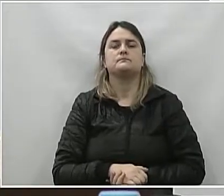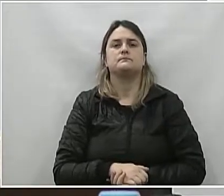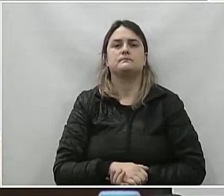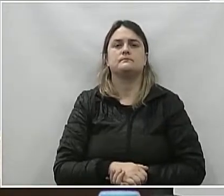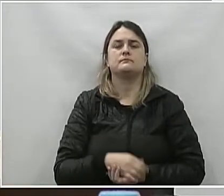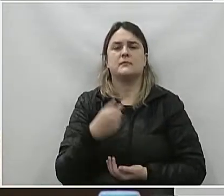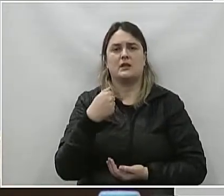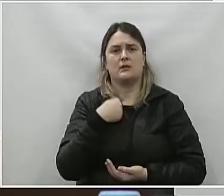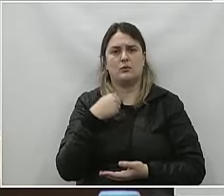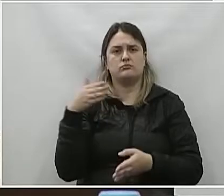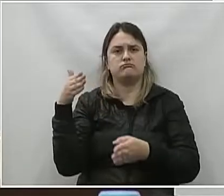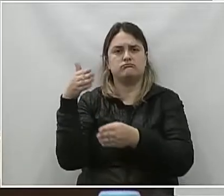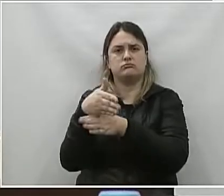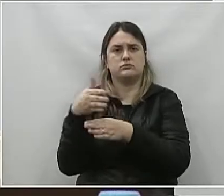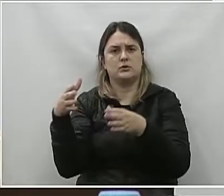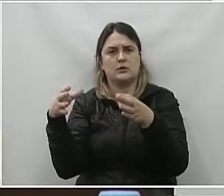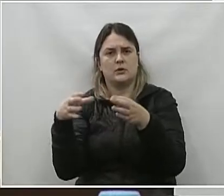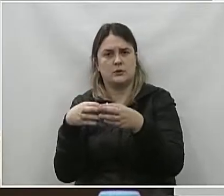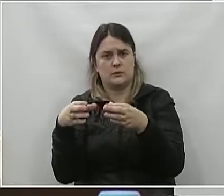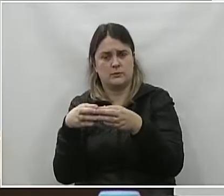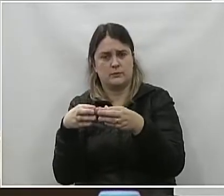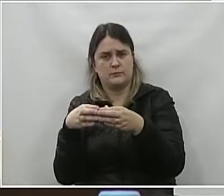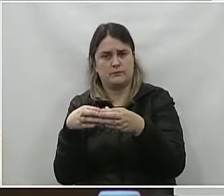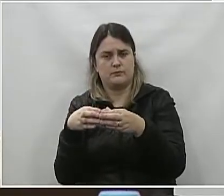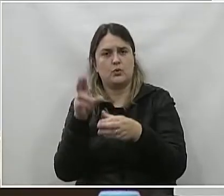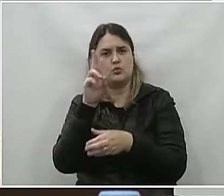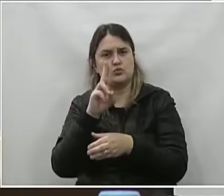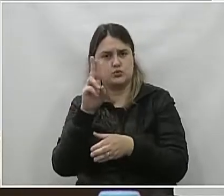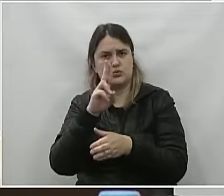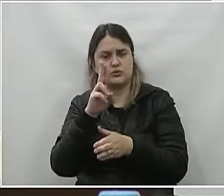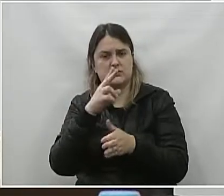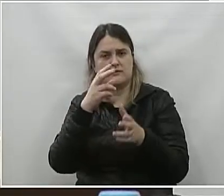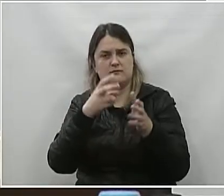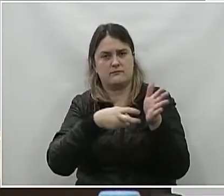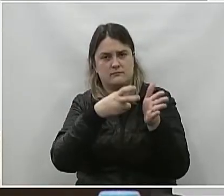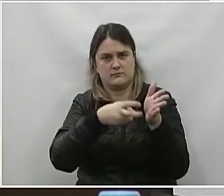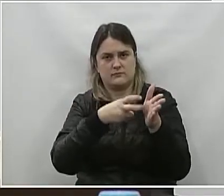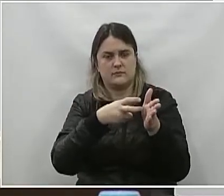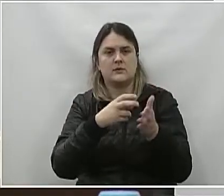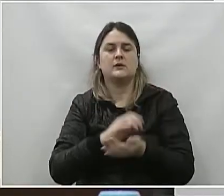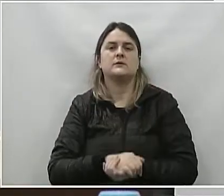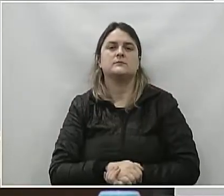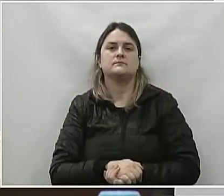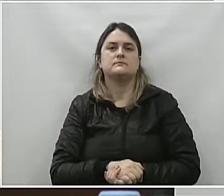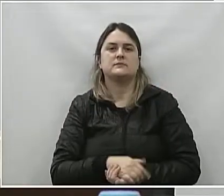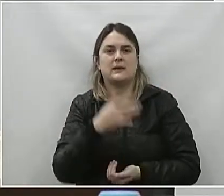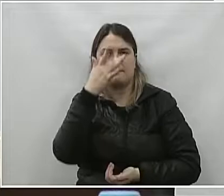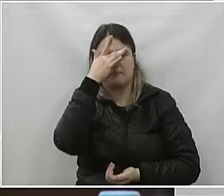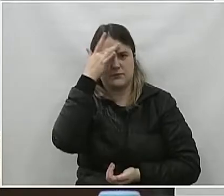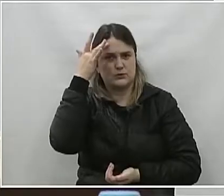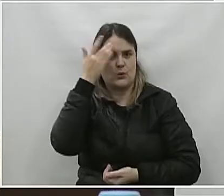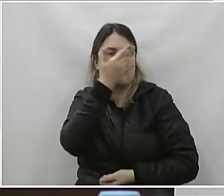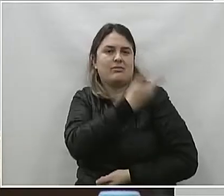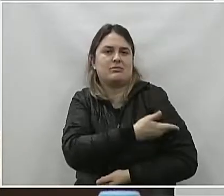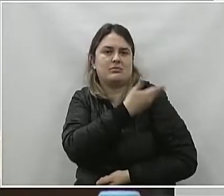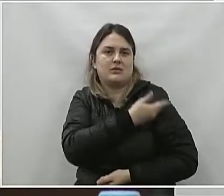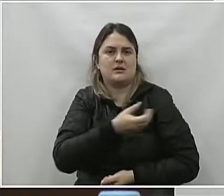Faço parte de um grupo que usa o ferroviário, como aqui citei, que são o pessoal da bocha.